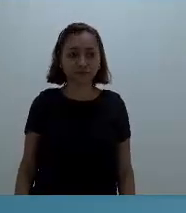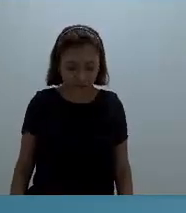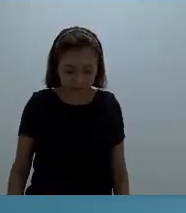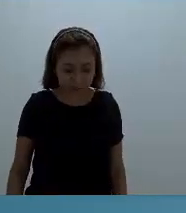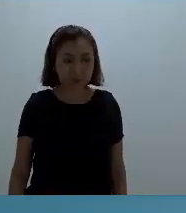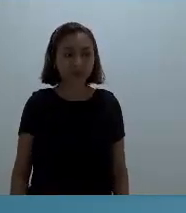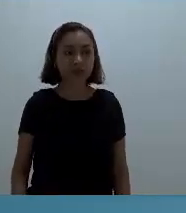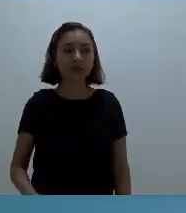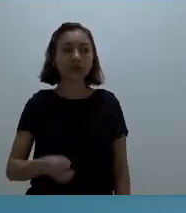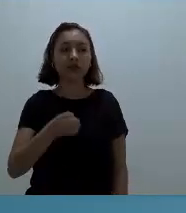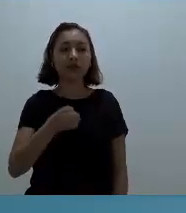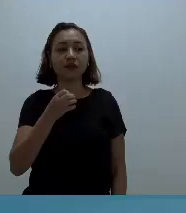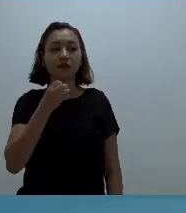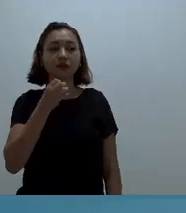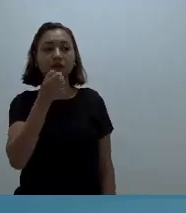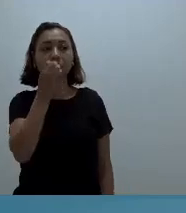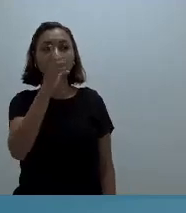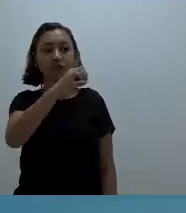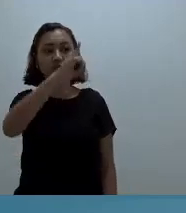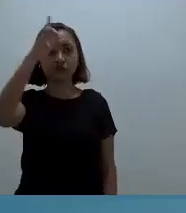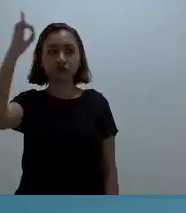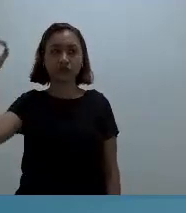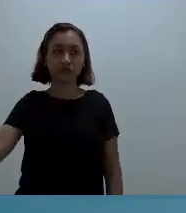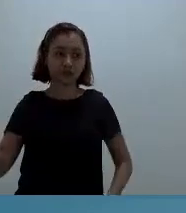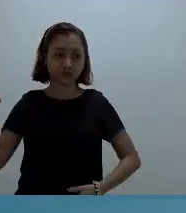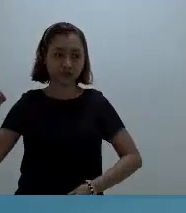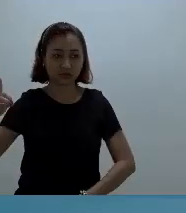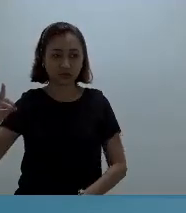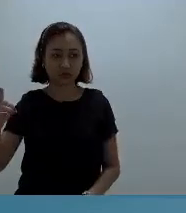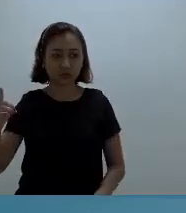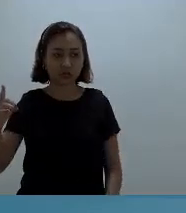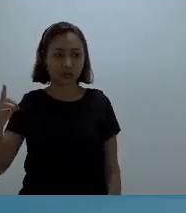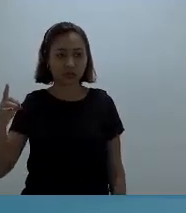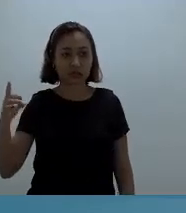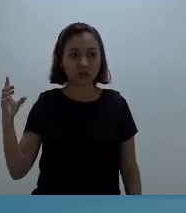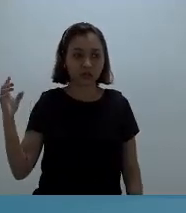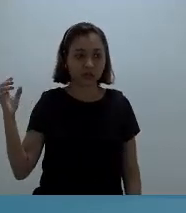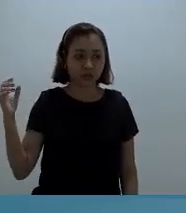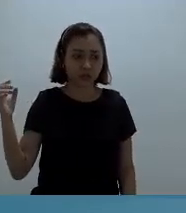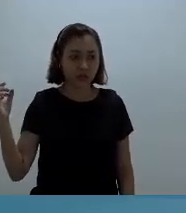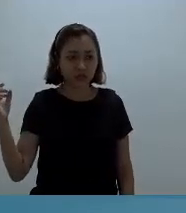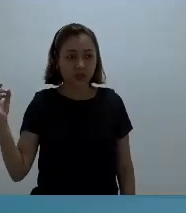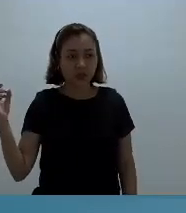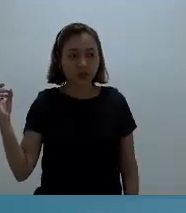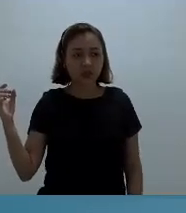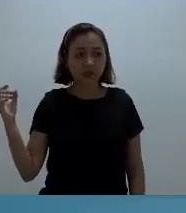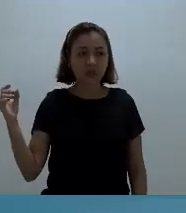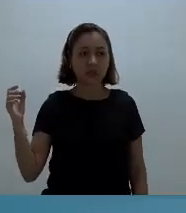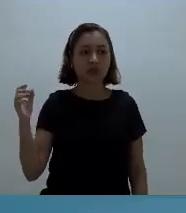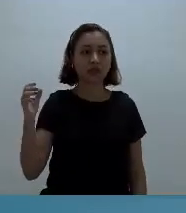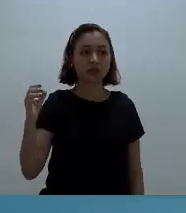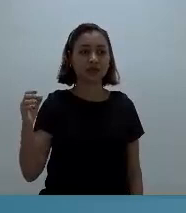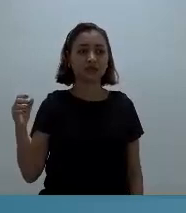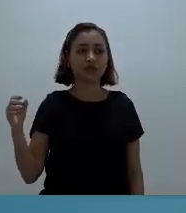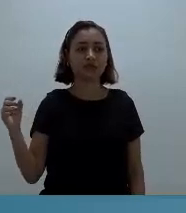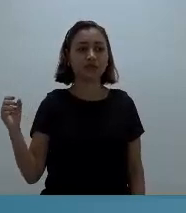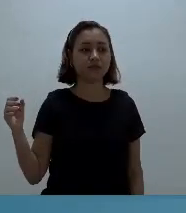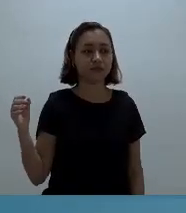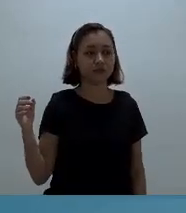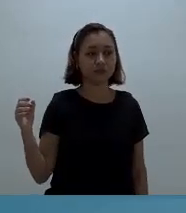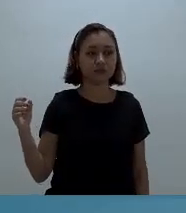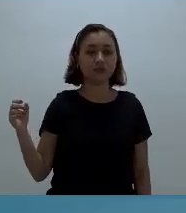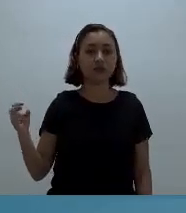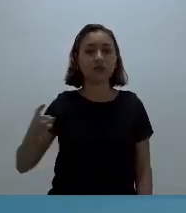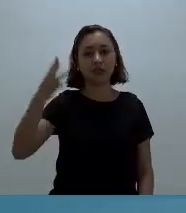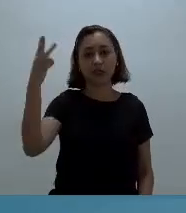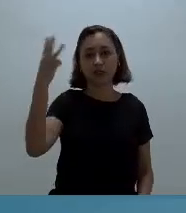a 29ª sessão ordinária do Tribunal Pleno, deste dia 11 de outubro. Sob